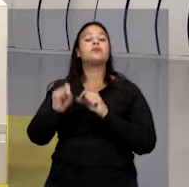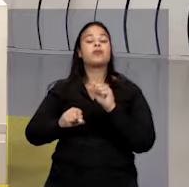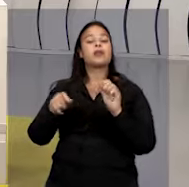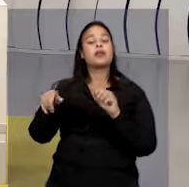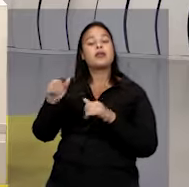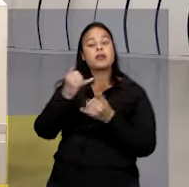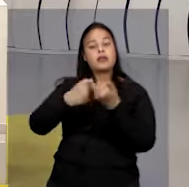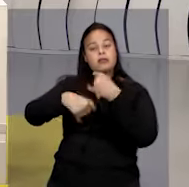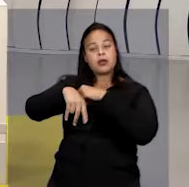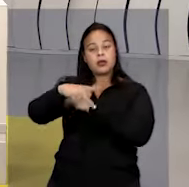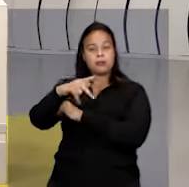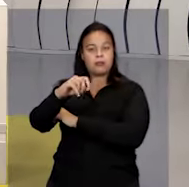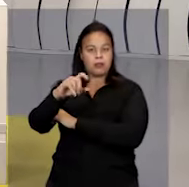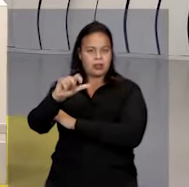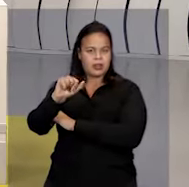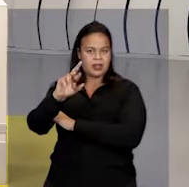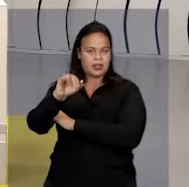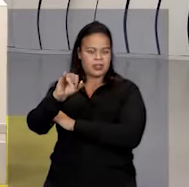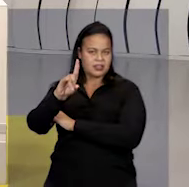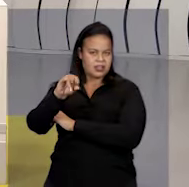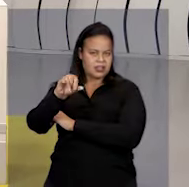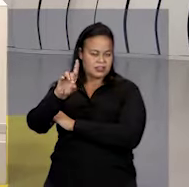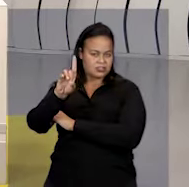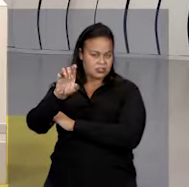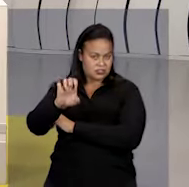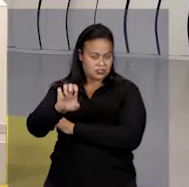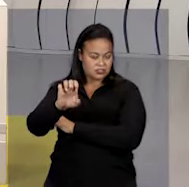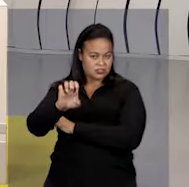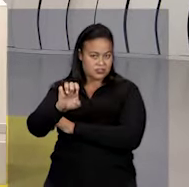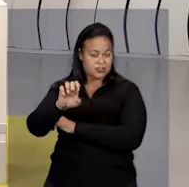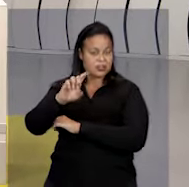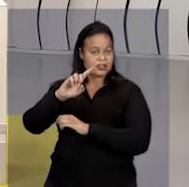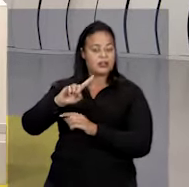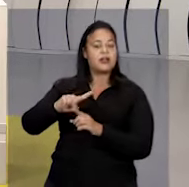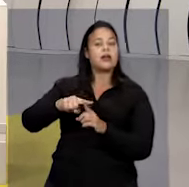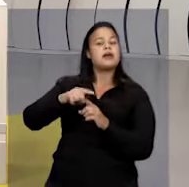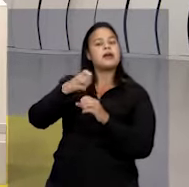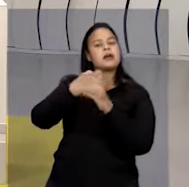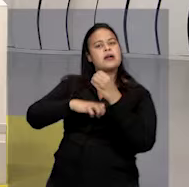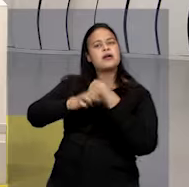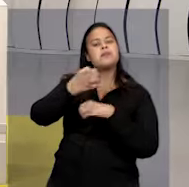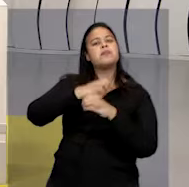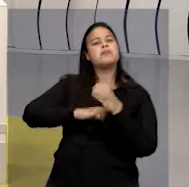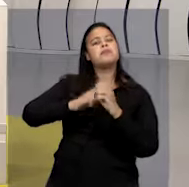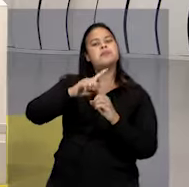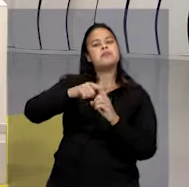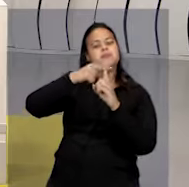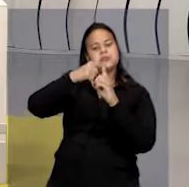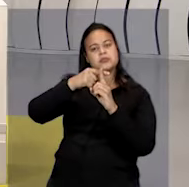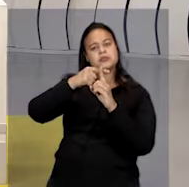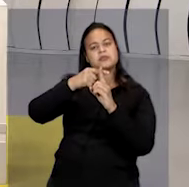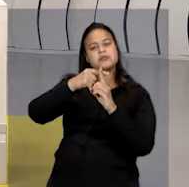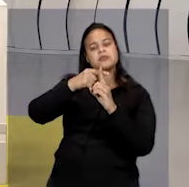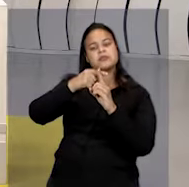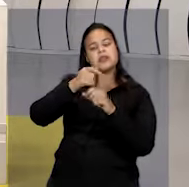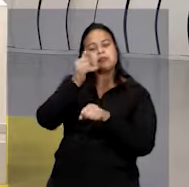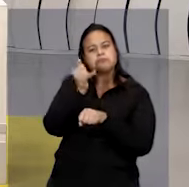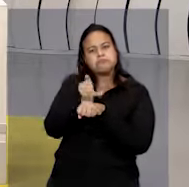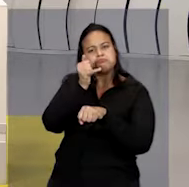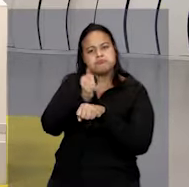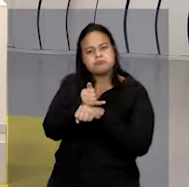Nós temos o metal que é positivo, mais eletropositivo, e nós temos o ametal que é mais